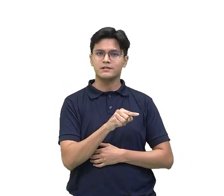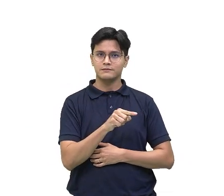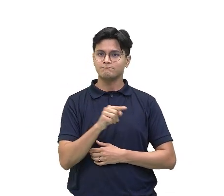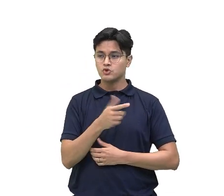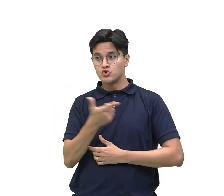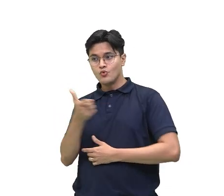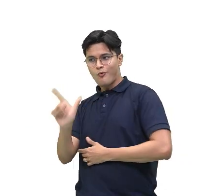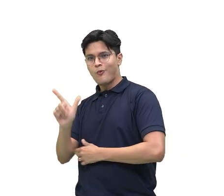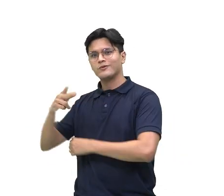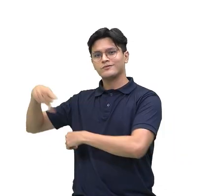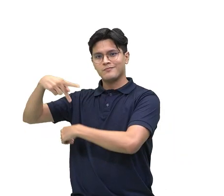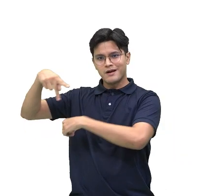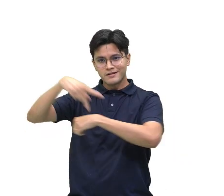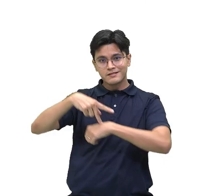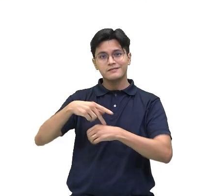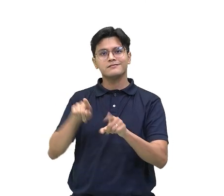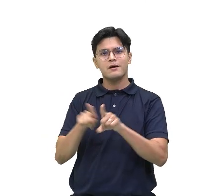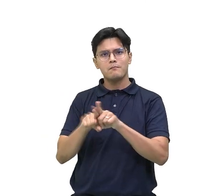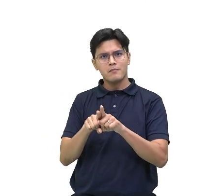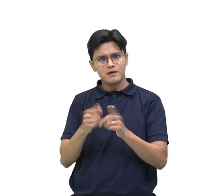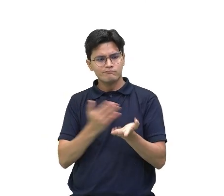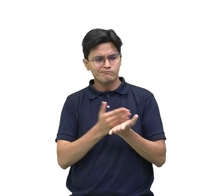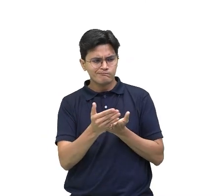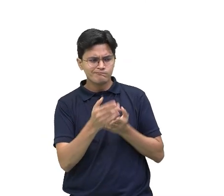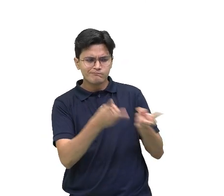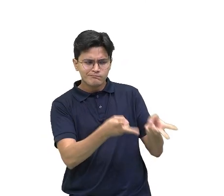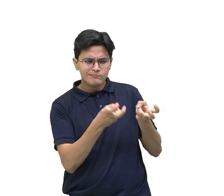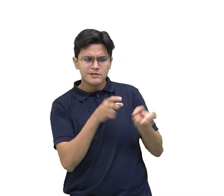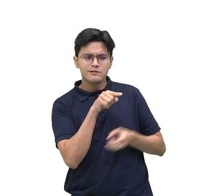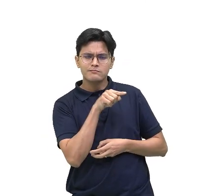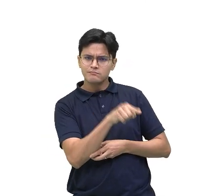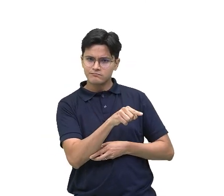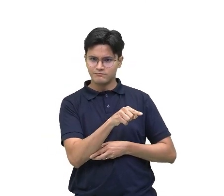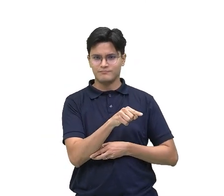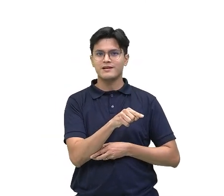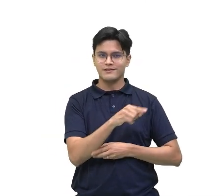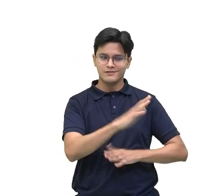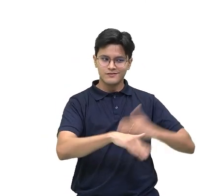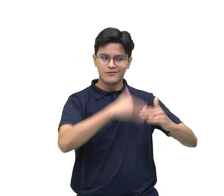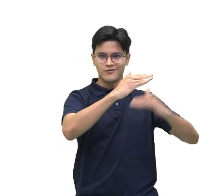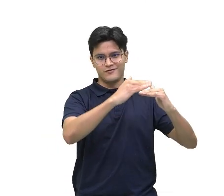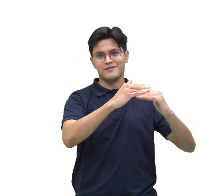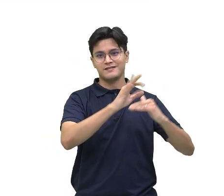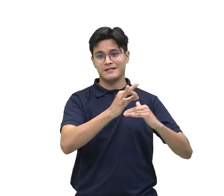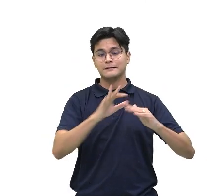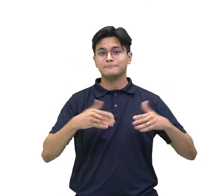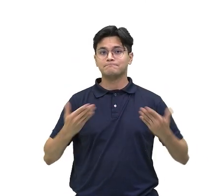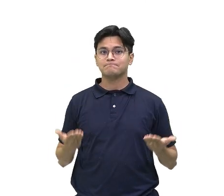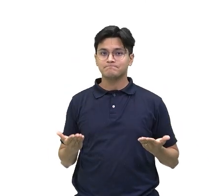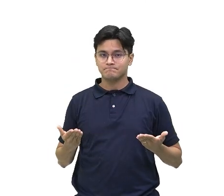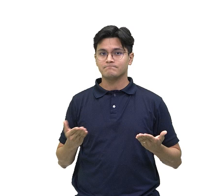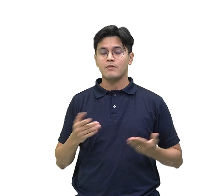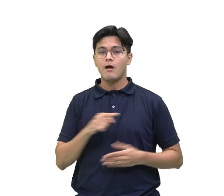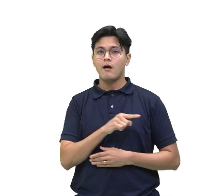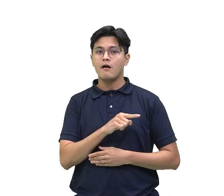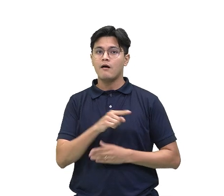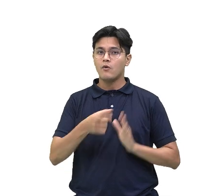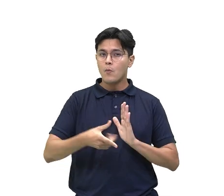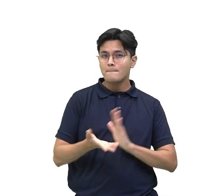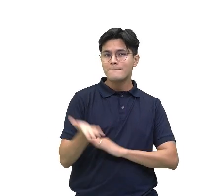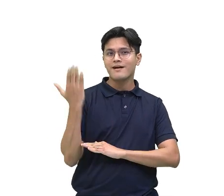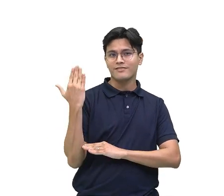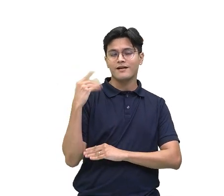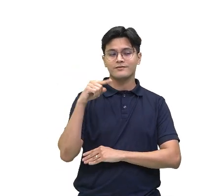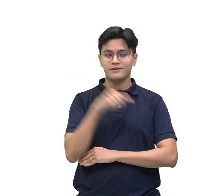a observar o desenvolvimento desses países que acabaram formando os tigres asiáticos e que eram considerados países